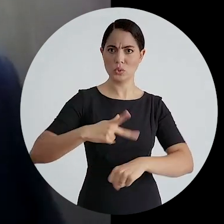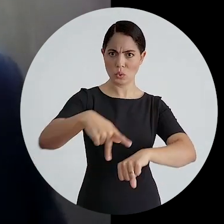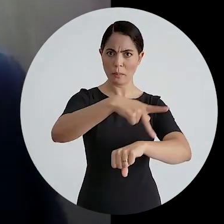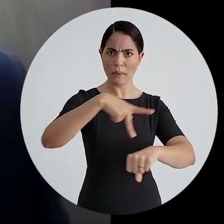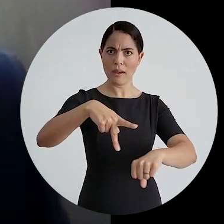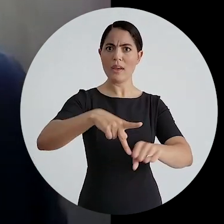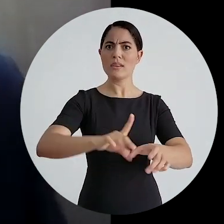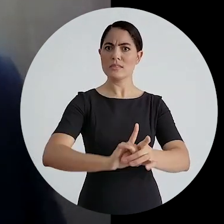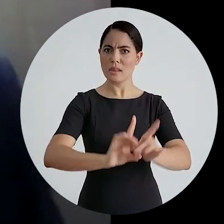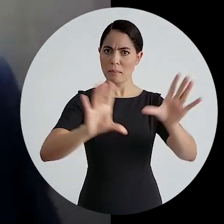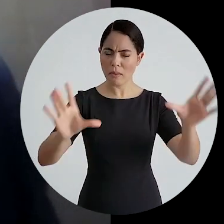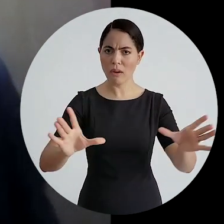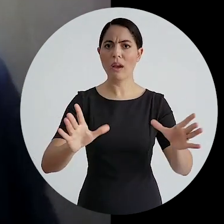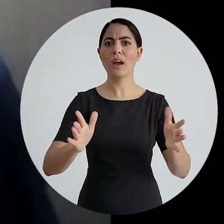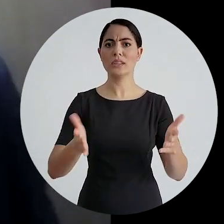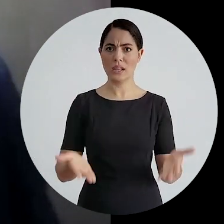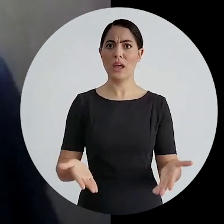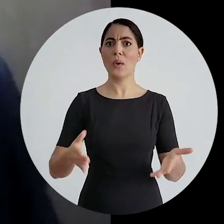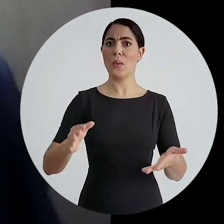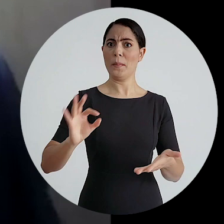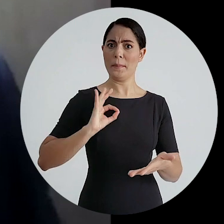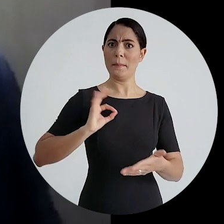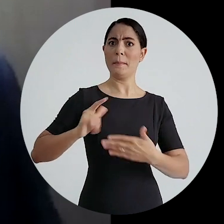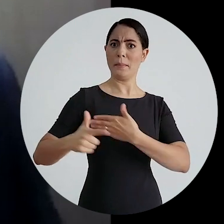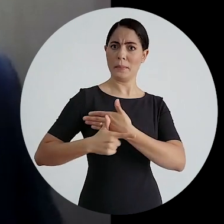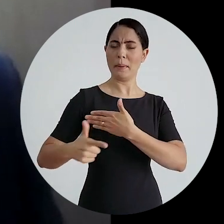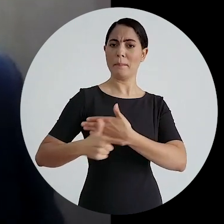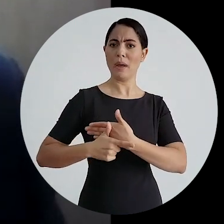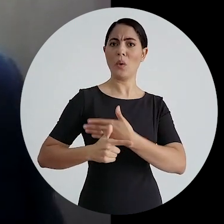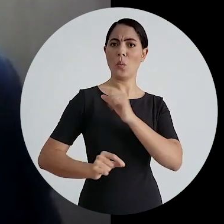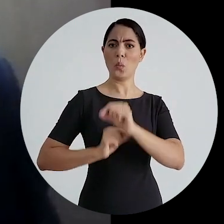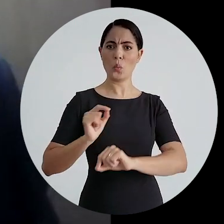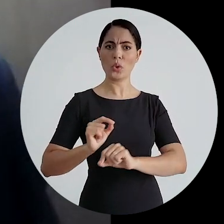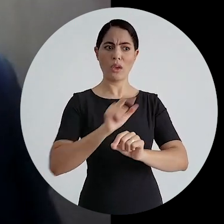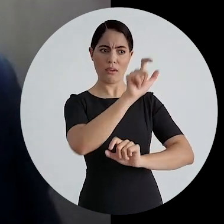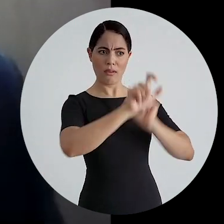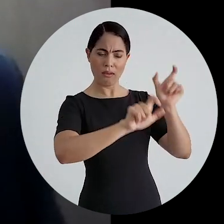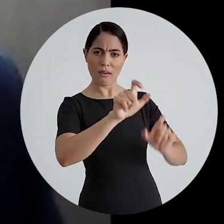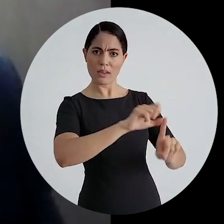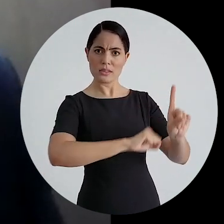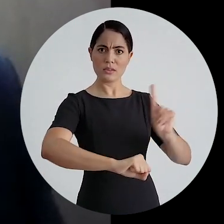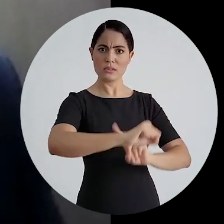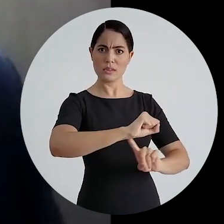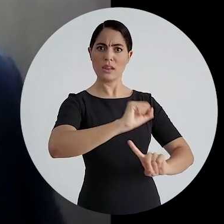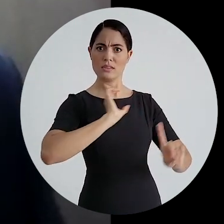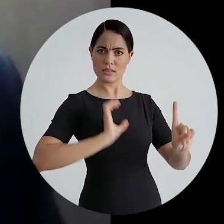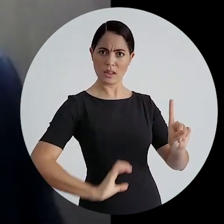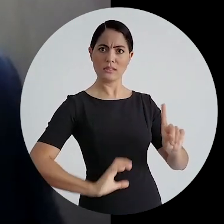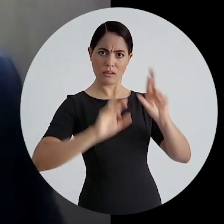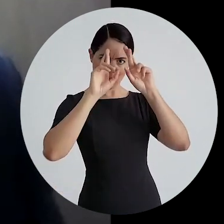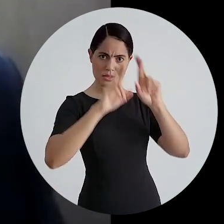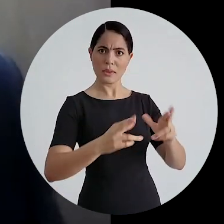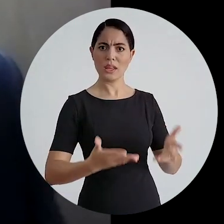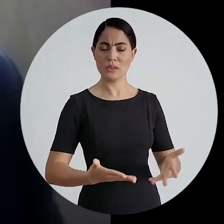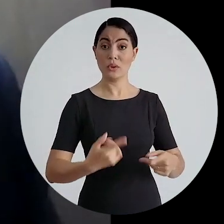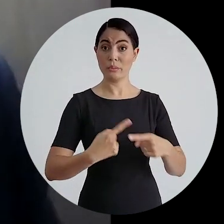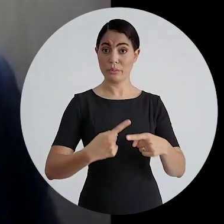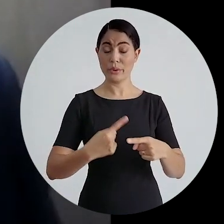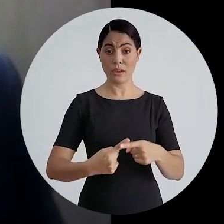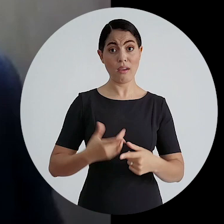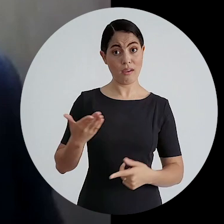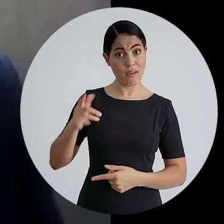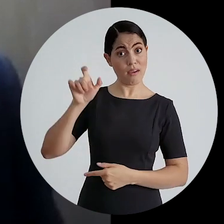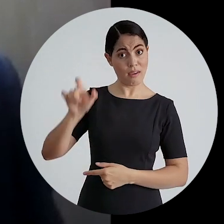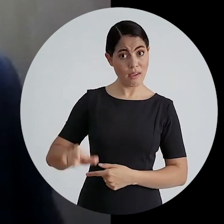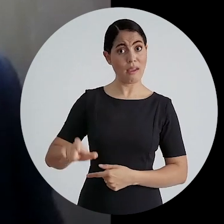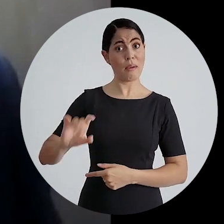polícia numa democracia, o papel da polícia que respeite o cidadão, que respeite a cidadã, que